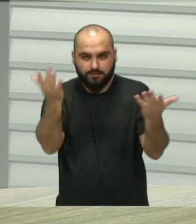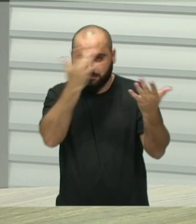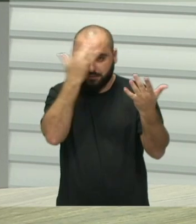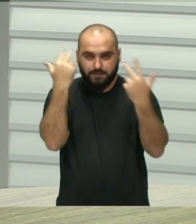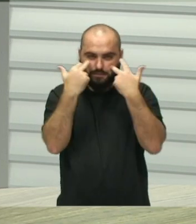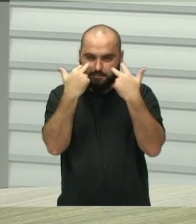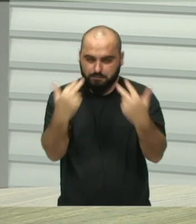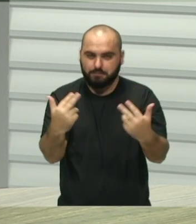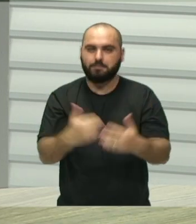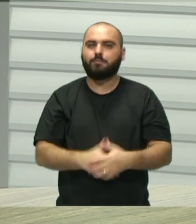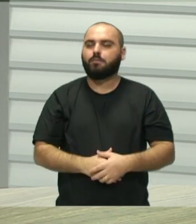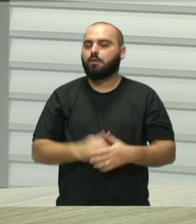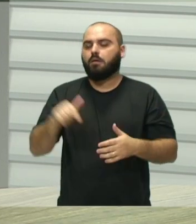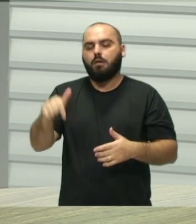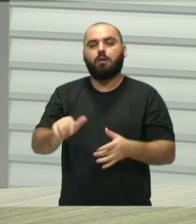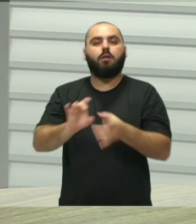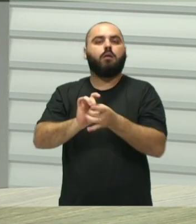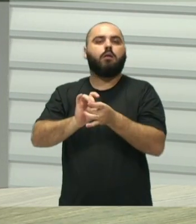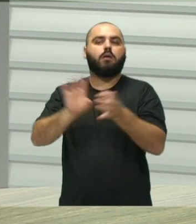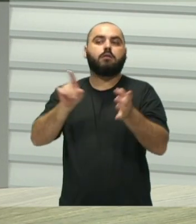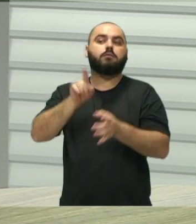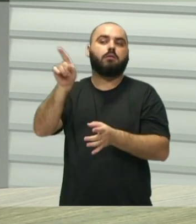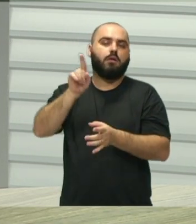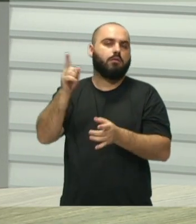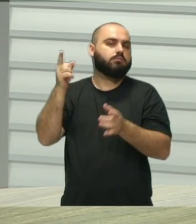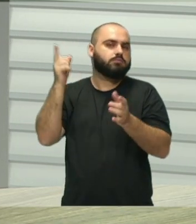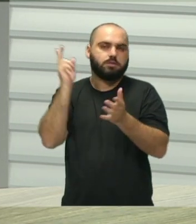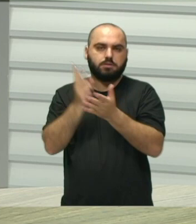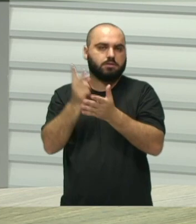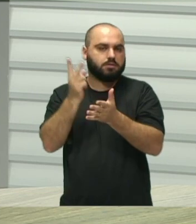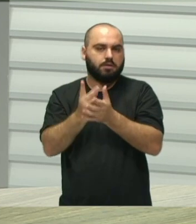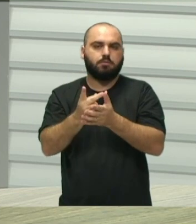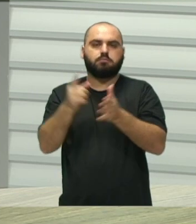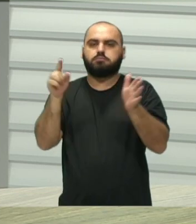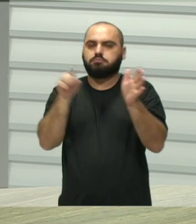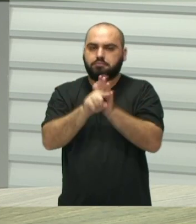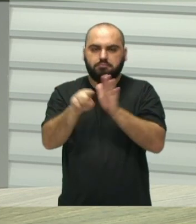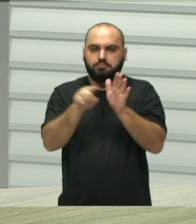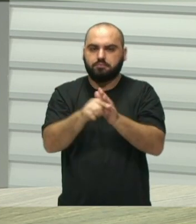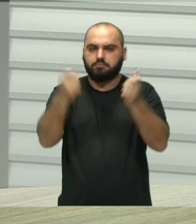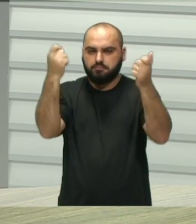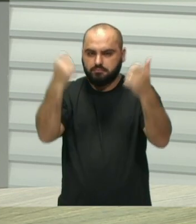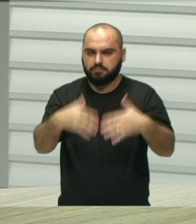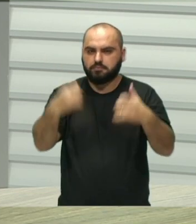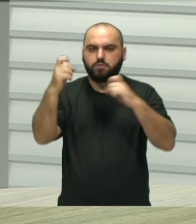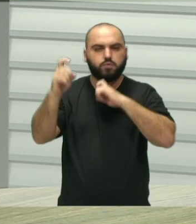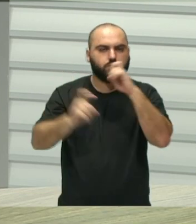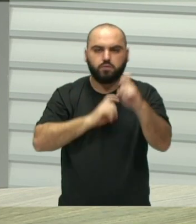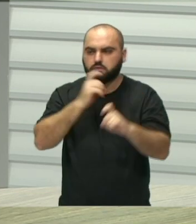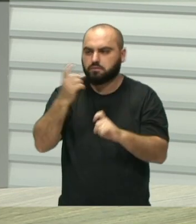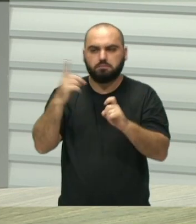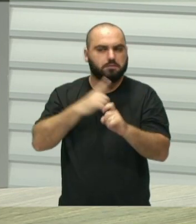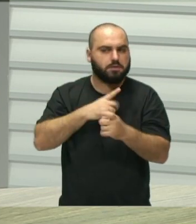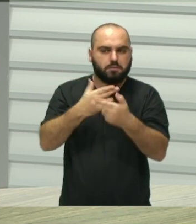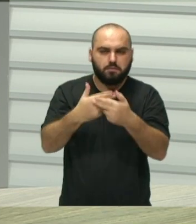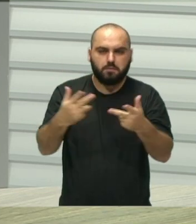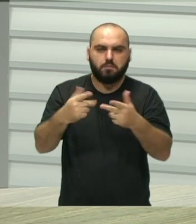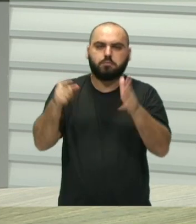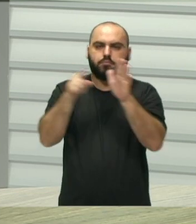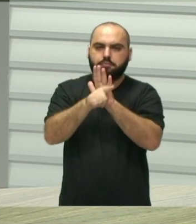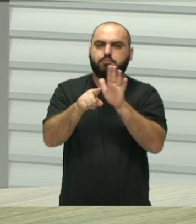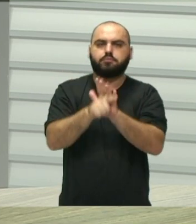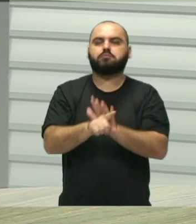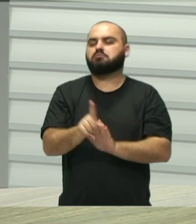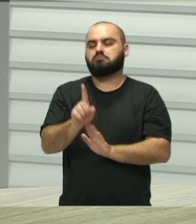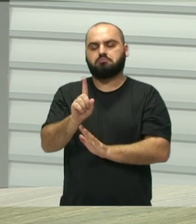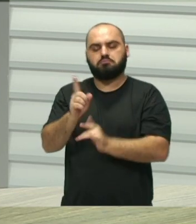gente está à disposição ali no consórcio, sempre para estar prestando os esclarecimentos, tirando as dúvidas, né? É um trabalho